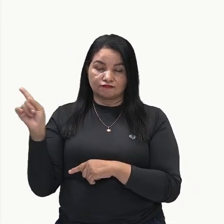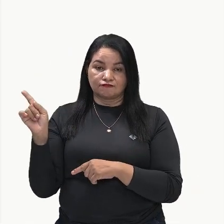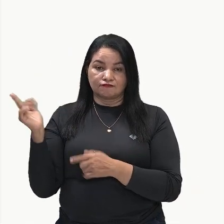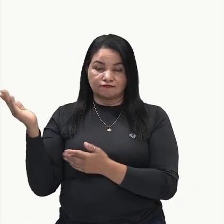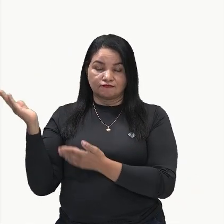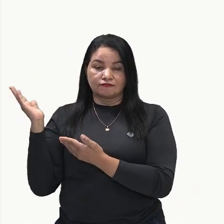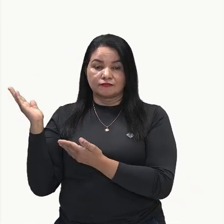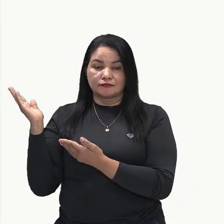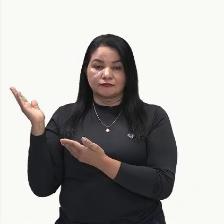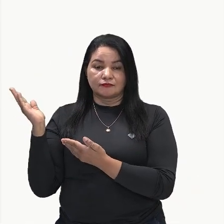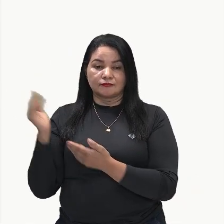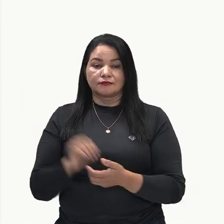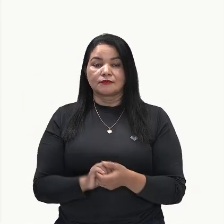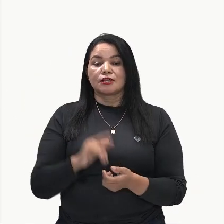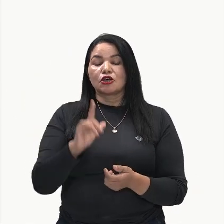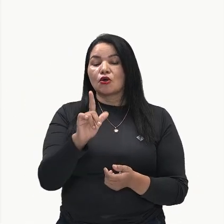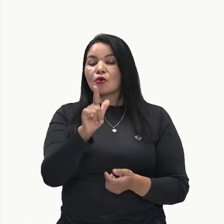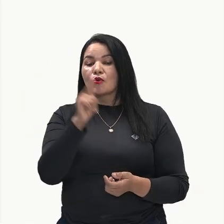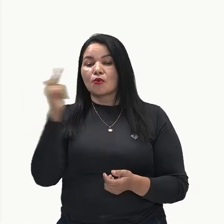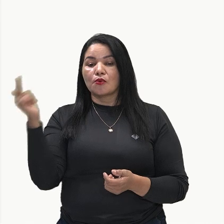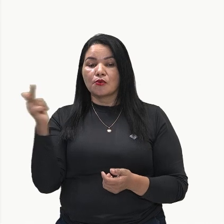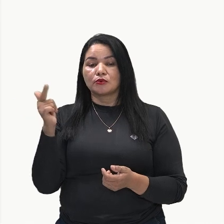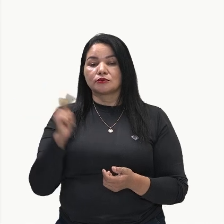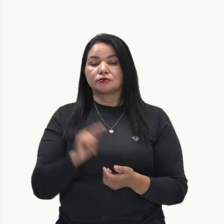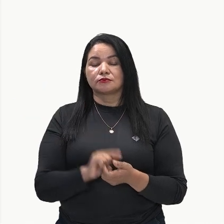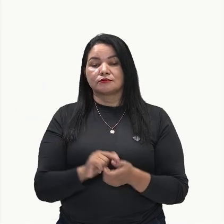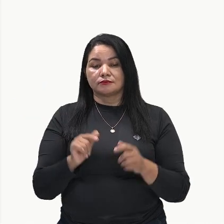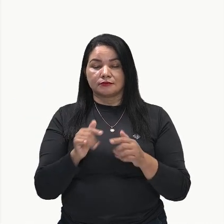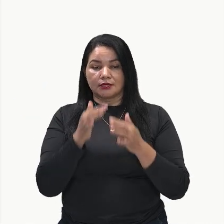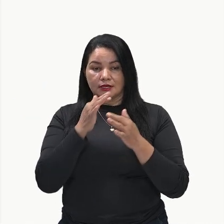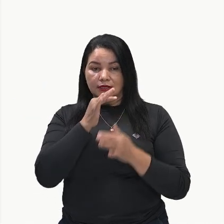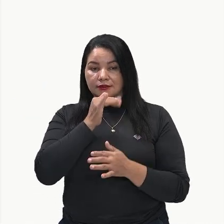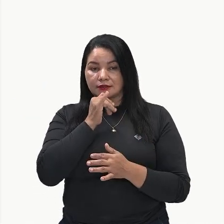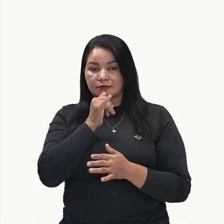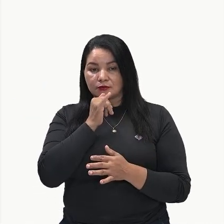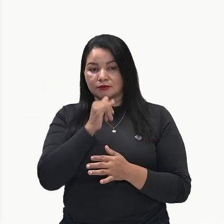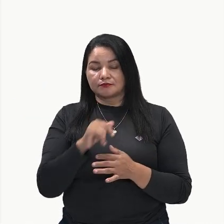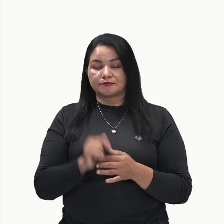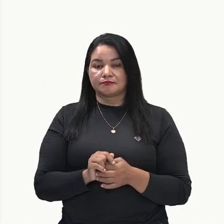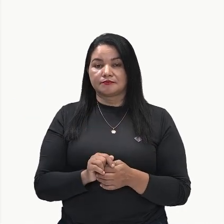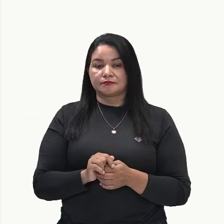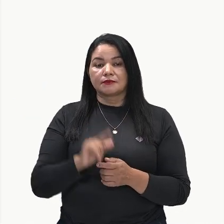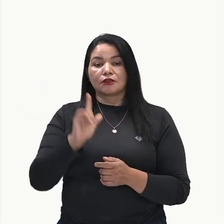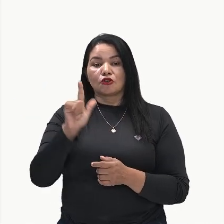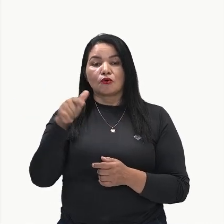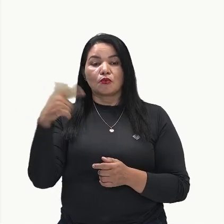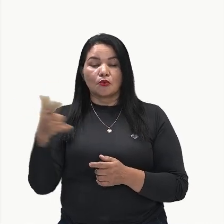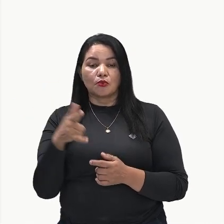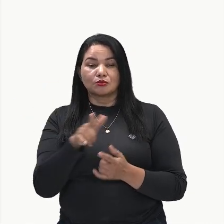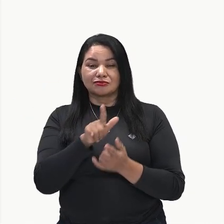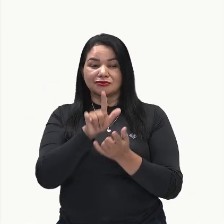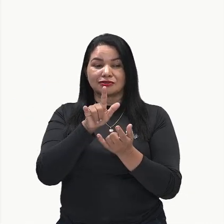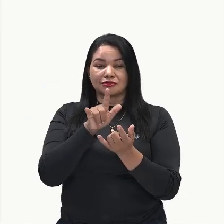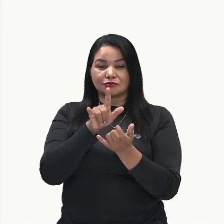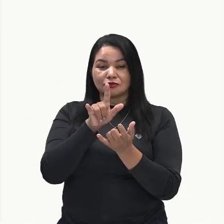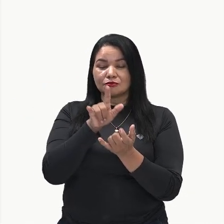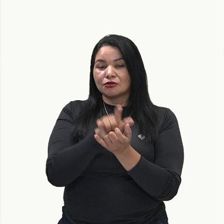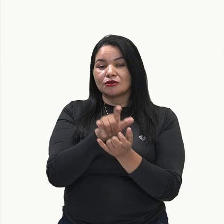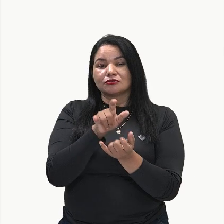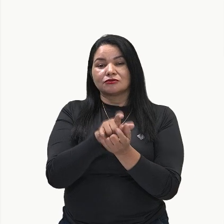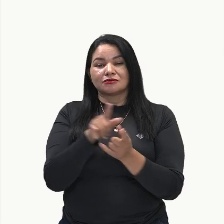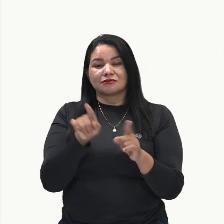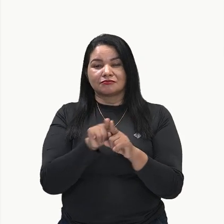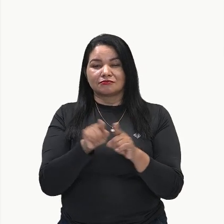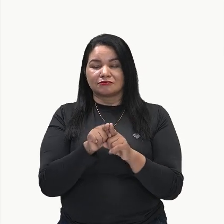se encontrava junto a um delfín hembra. El hipopótamo não é um animal